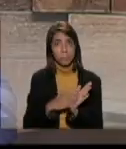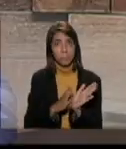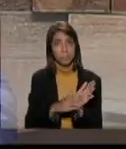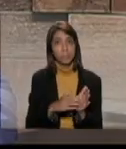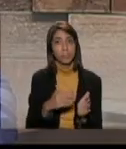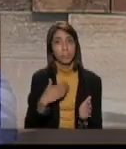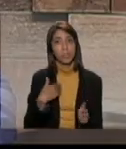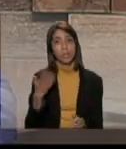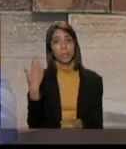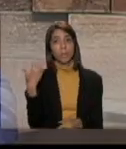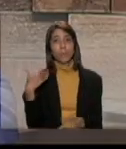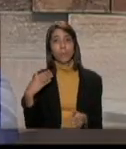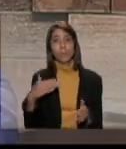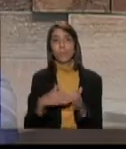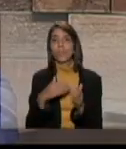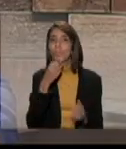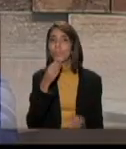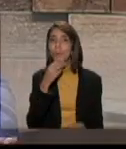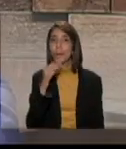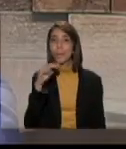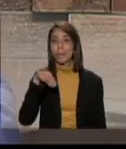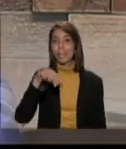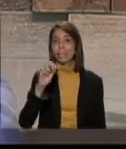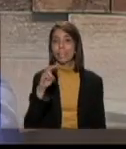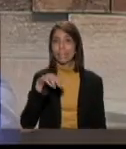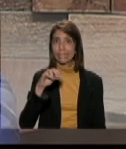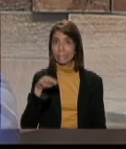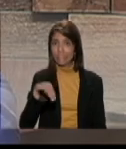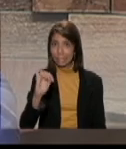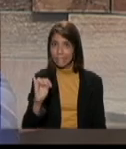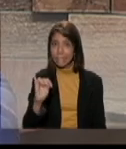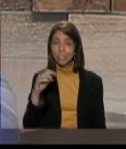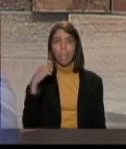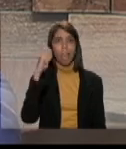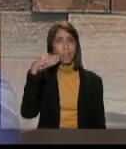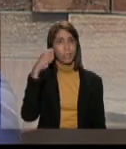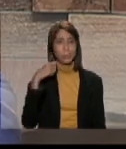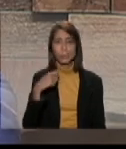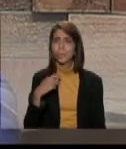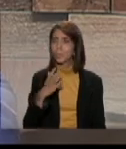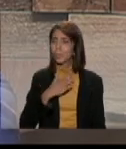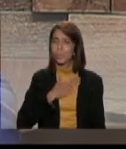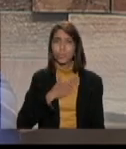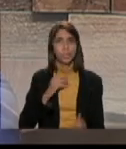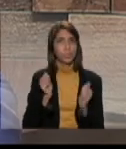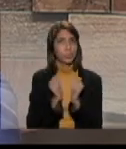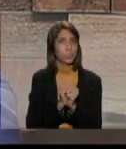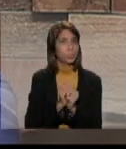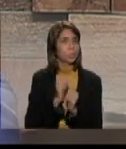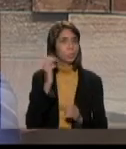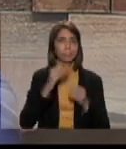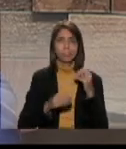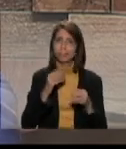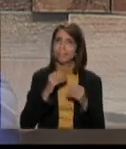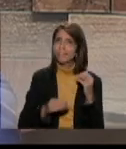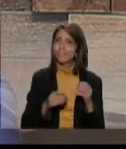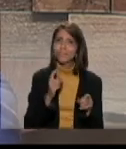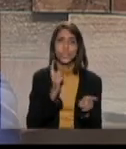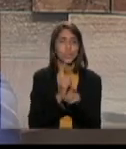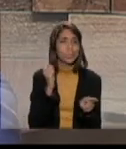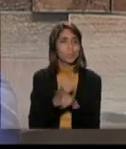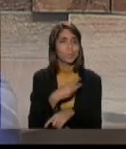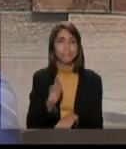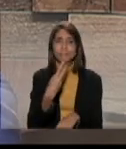para quem meu aplauso que vai pôr meu último companheiro vai para nani que é uma pessoa que eu amei trabalhar e